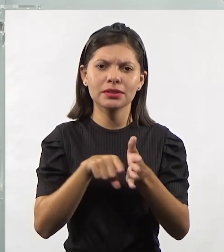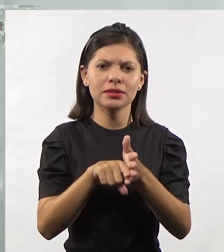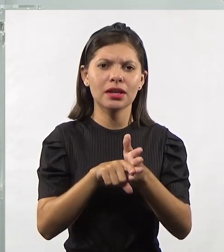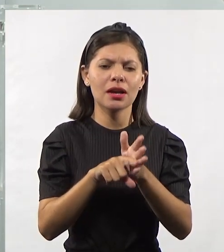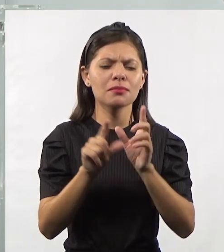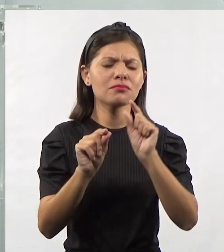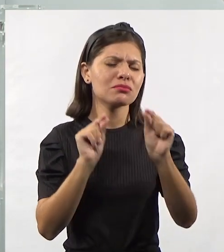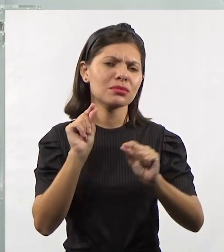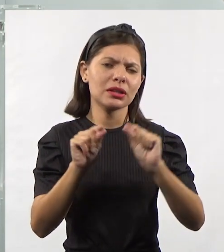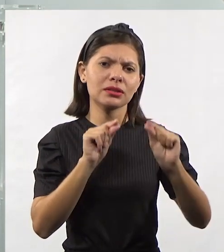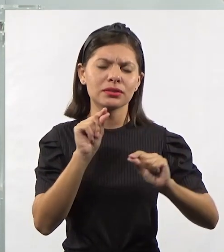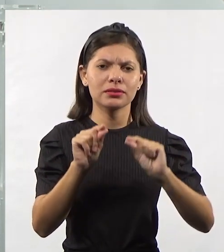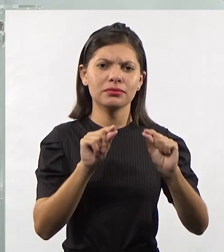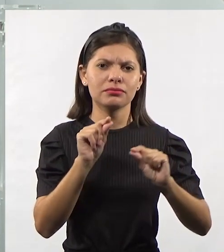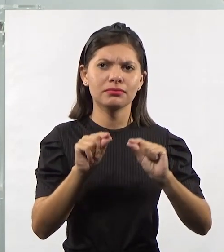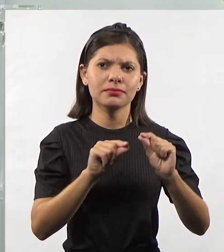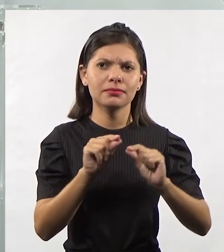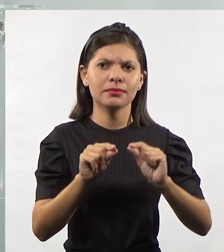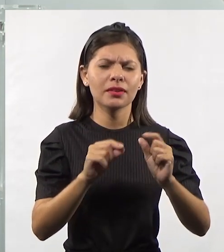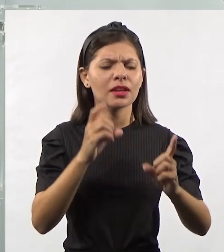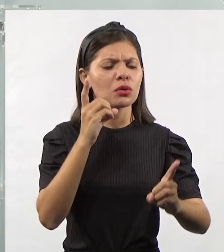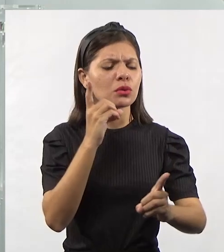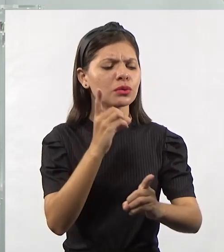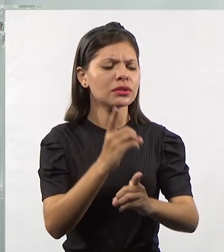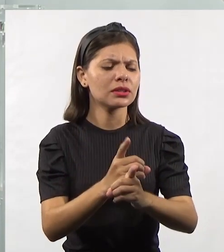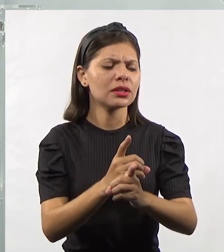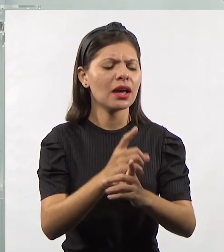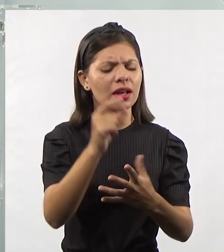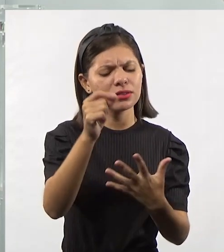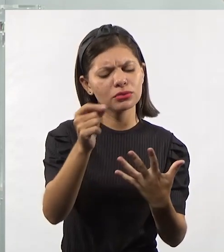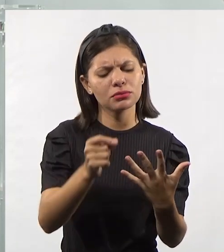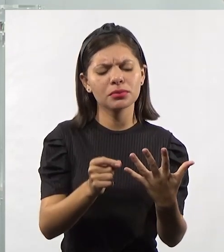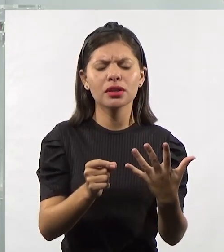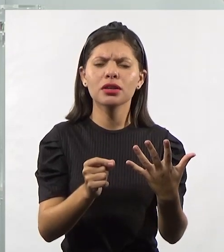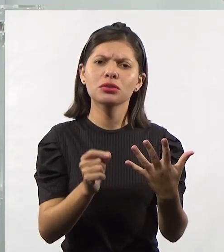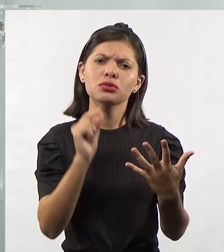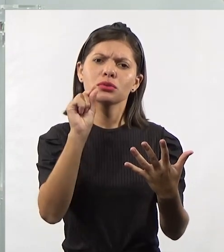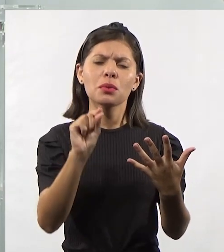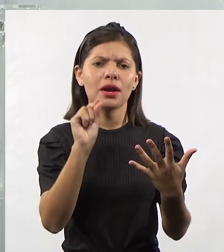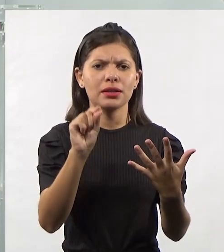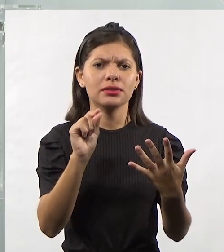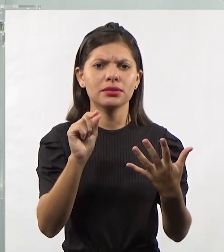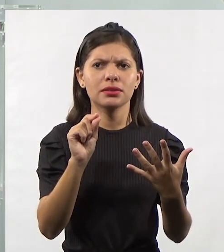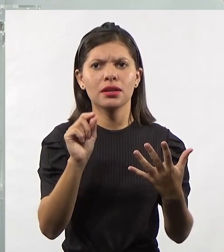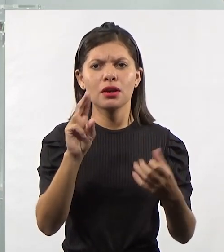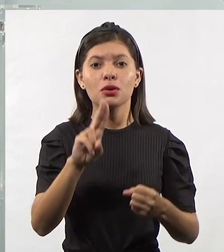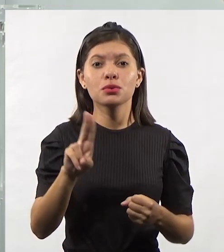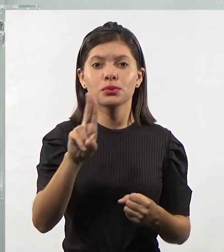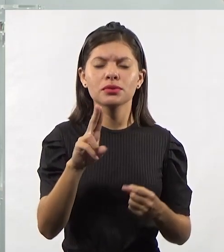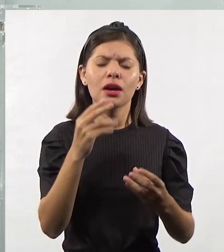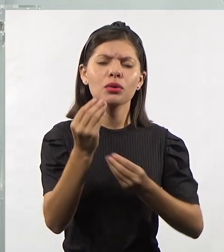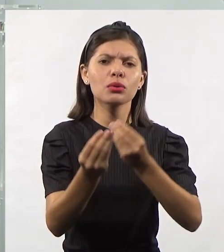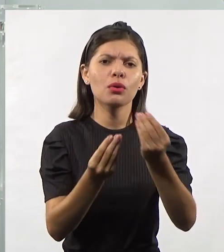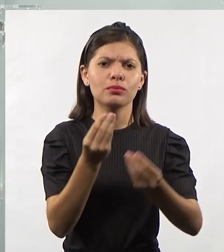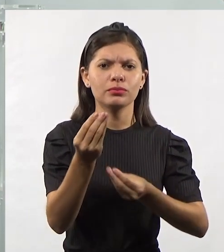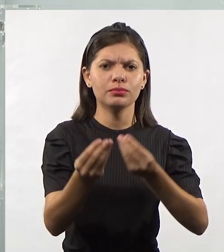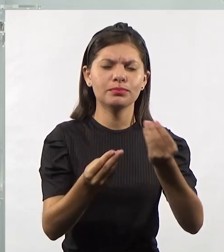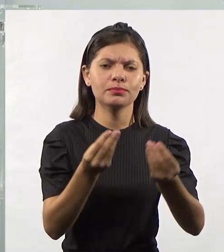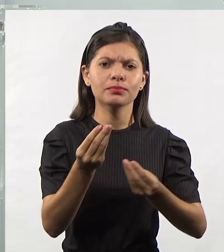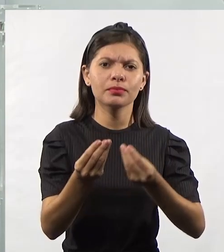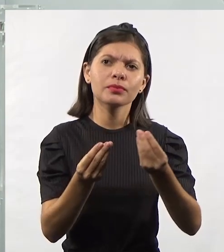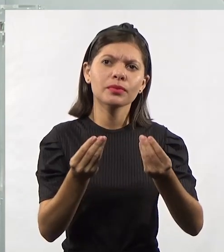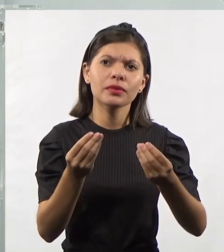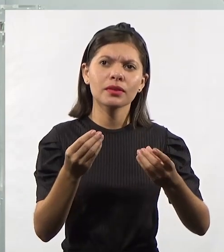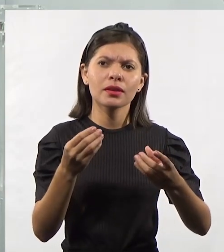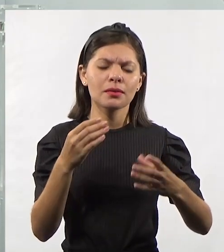o nosso objetivo é identificar Quais são os instrumentos E como eles devem ser utilizados e para a gente